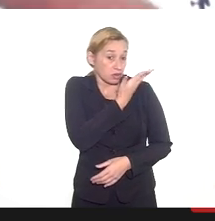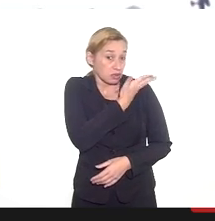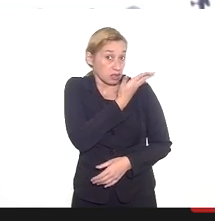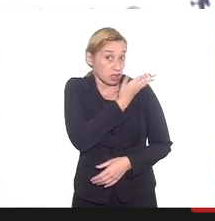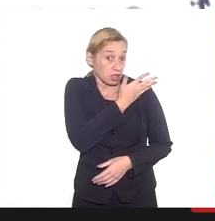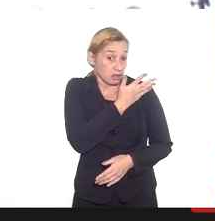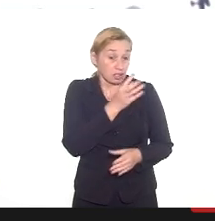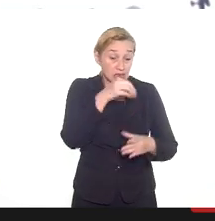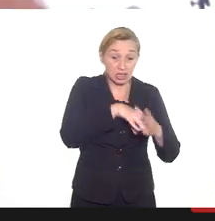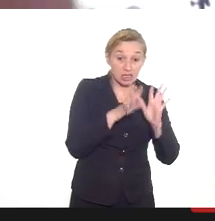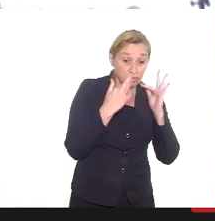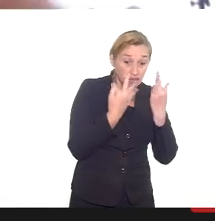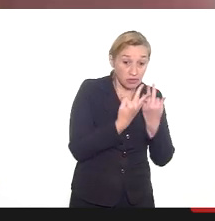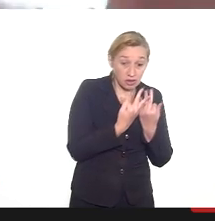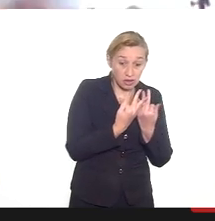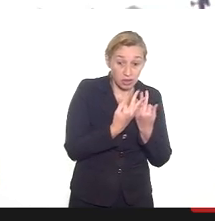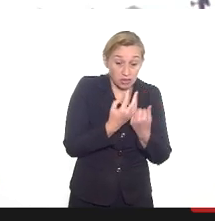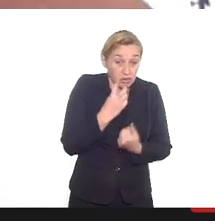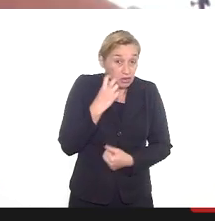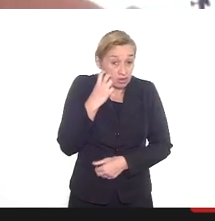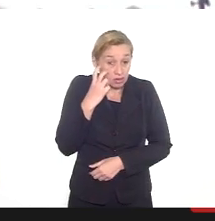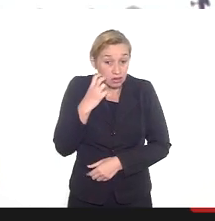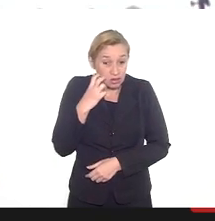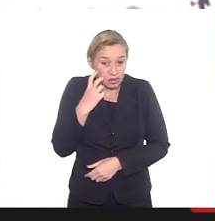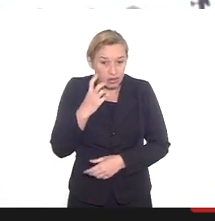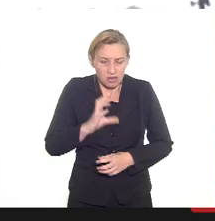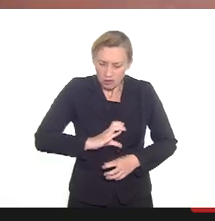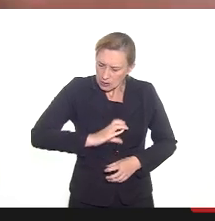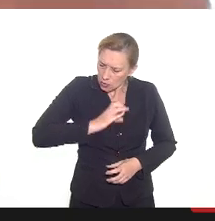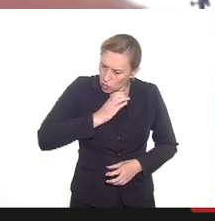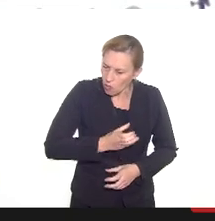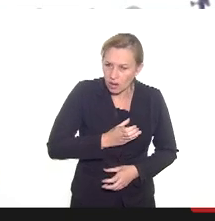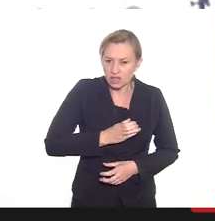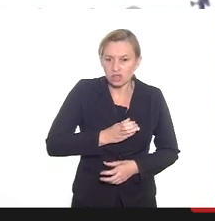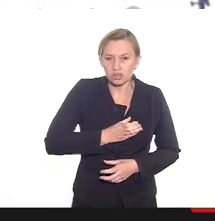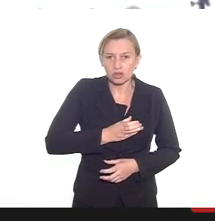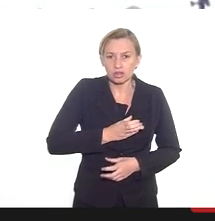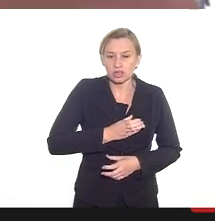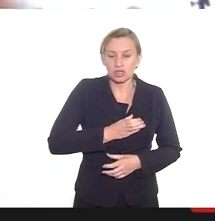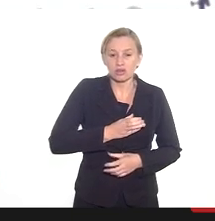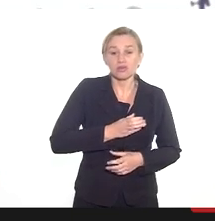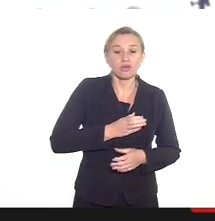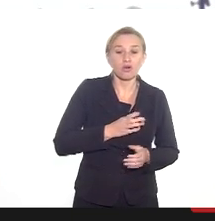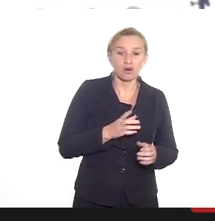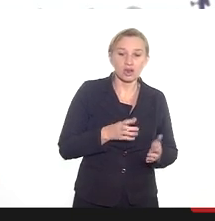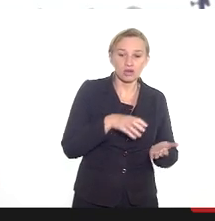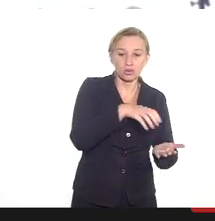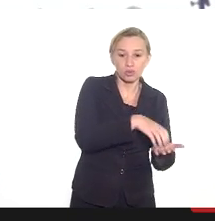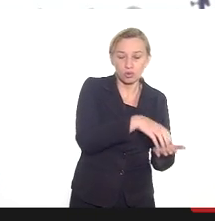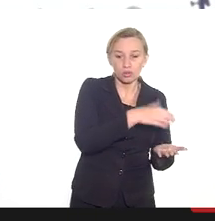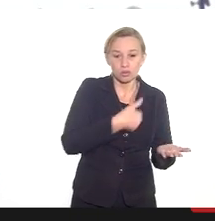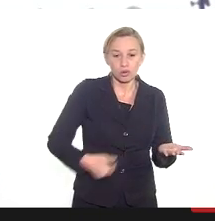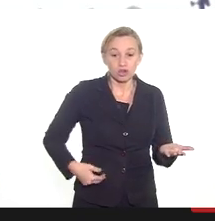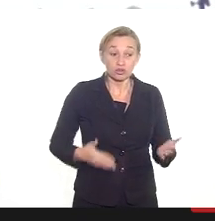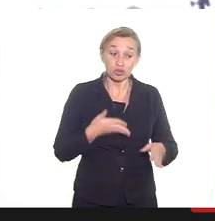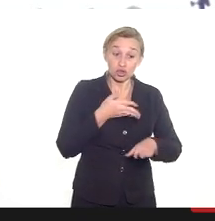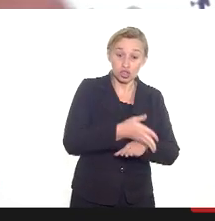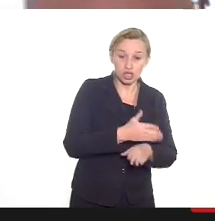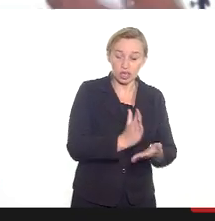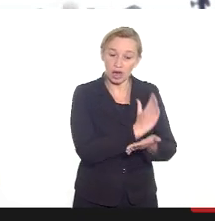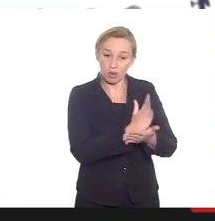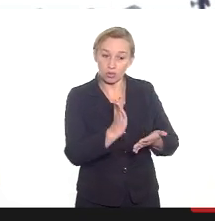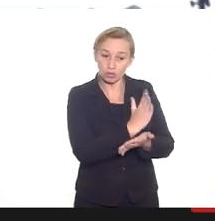núcleo familiar, vou romper esse preconceito, vou ser corajosa e vou acessar o serviço, mas quando eu chego em determinados locais, e eu